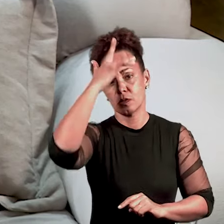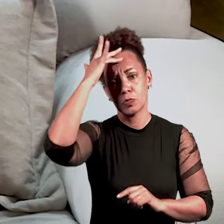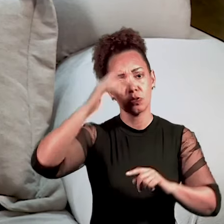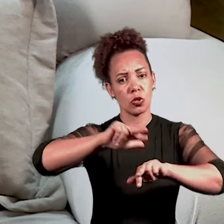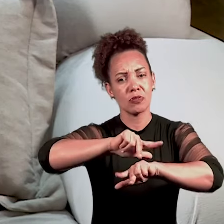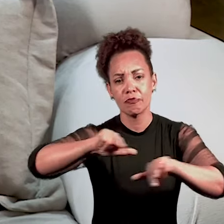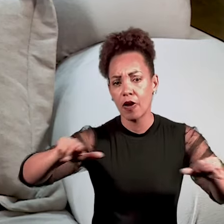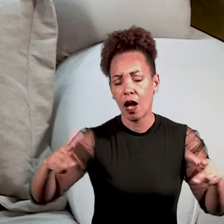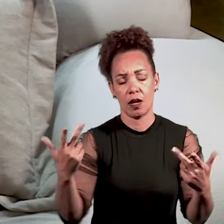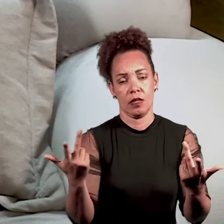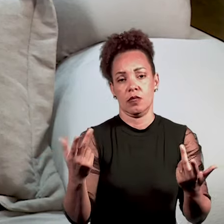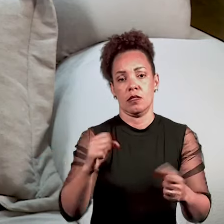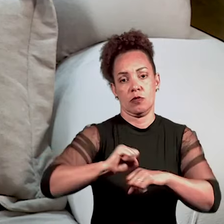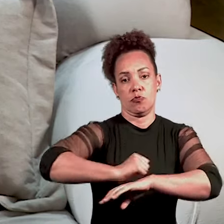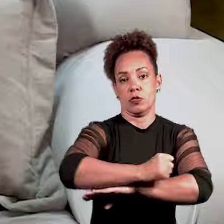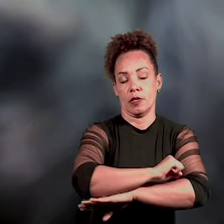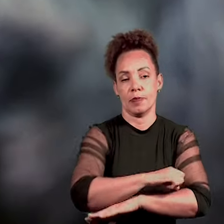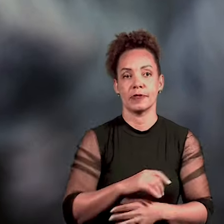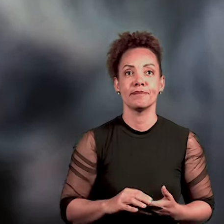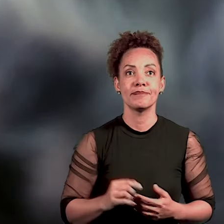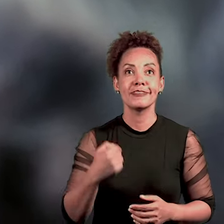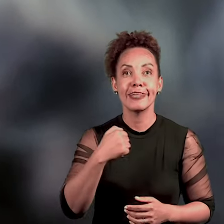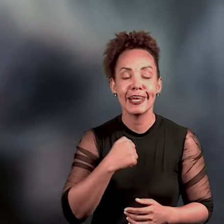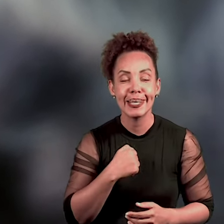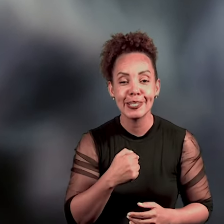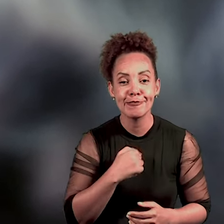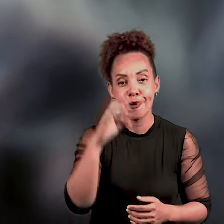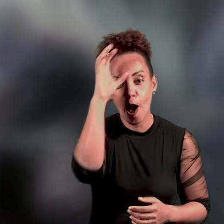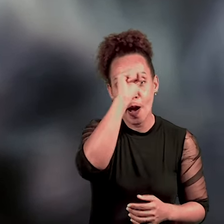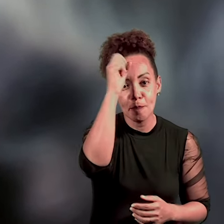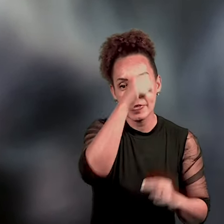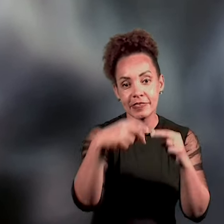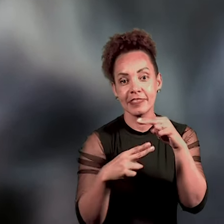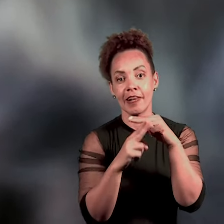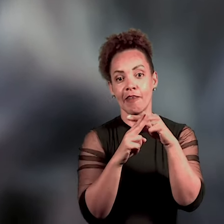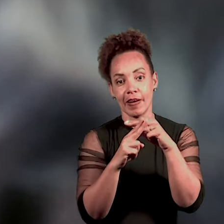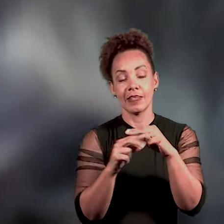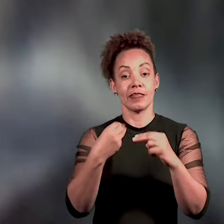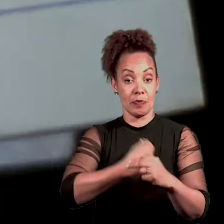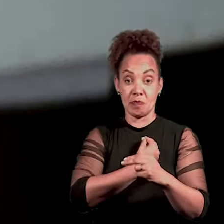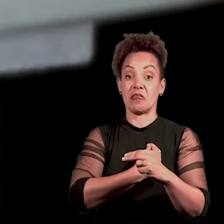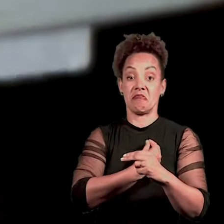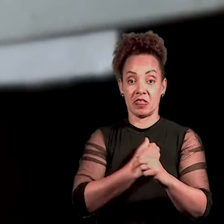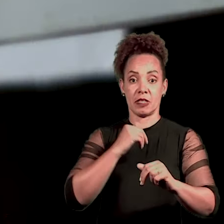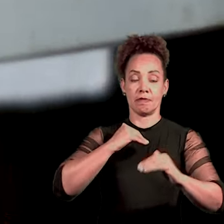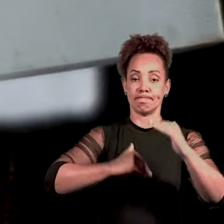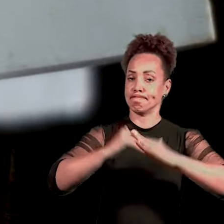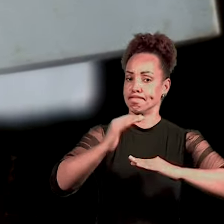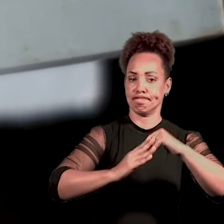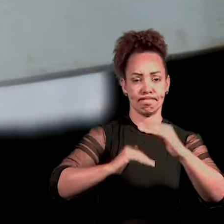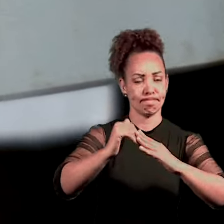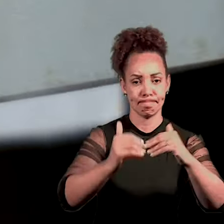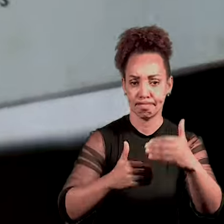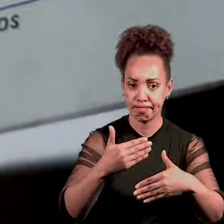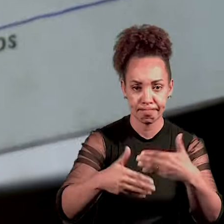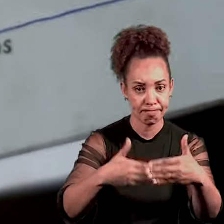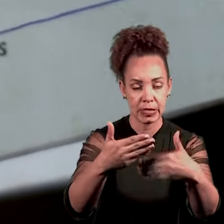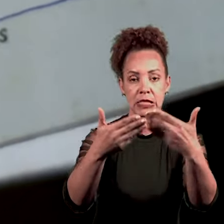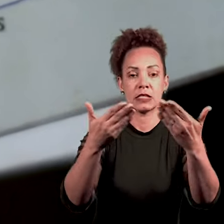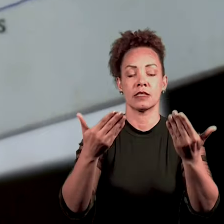prática muita coisa que eu aprendi lá, né? E foi de...